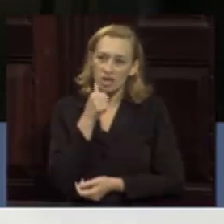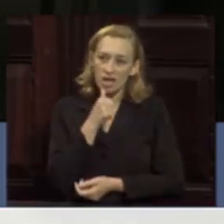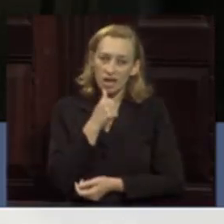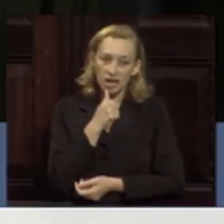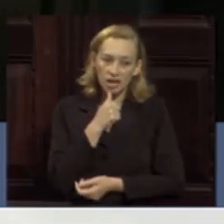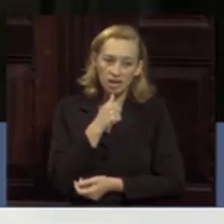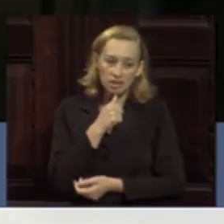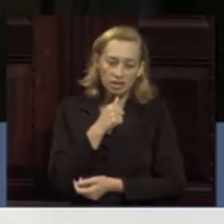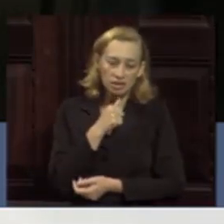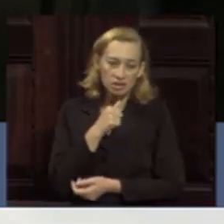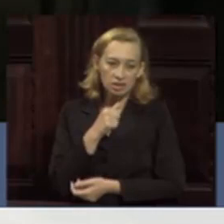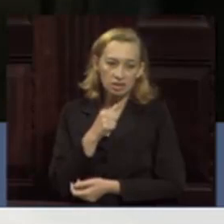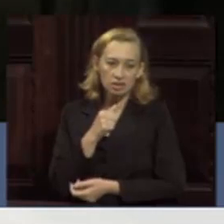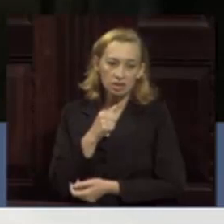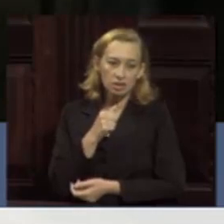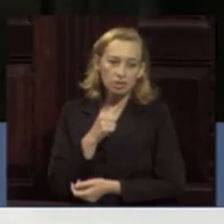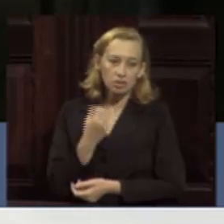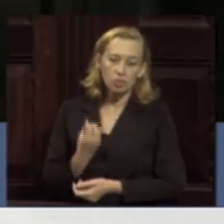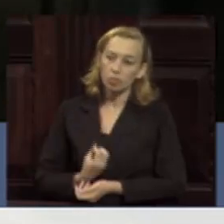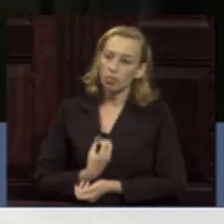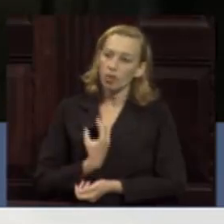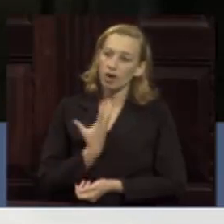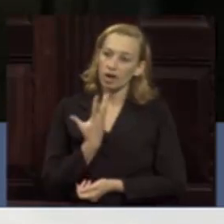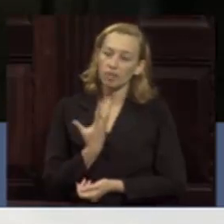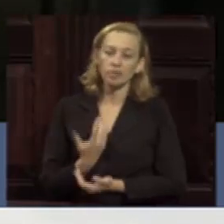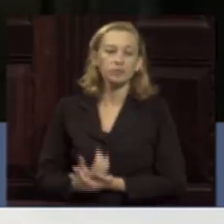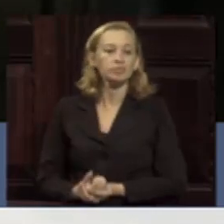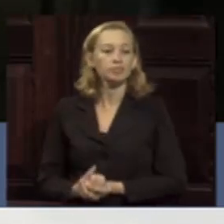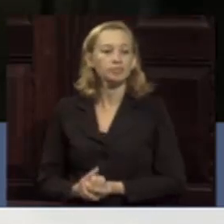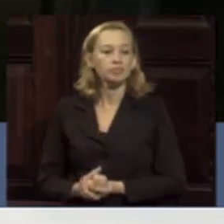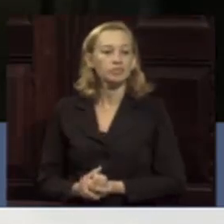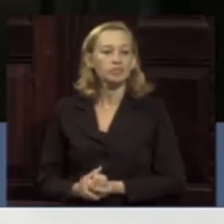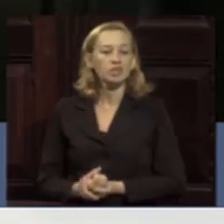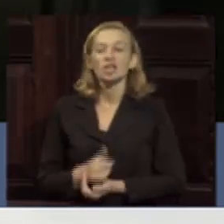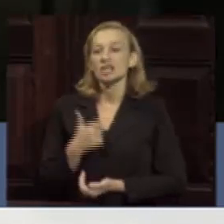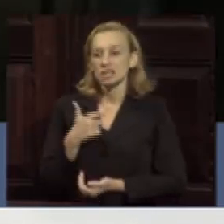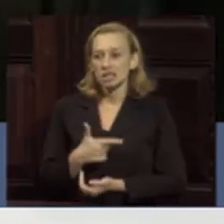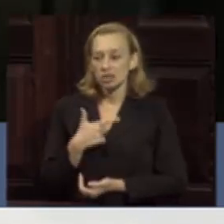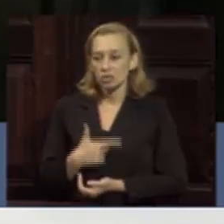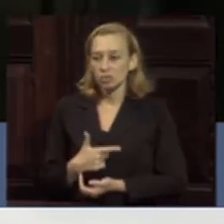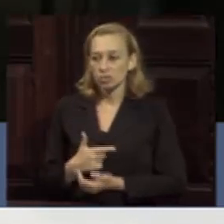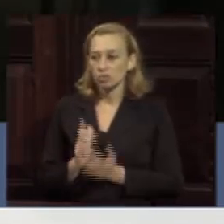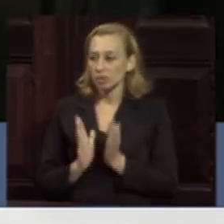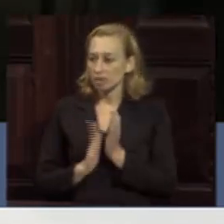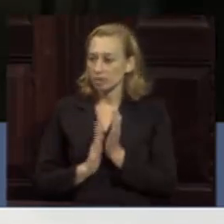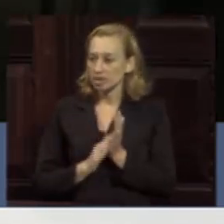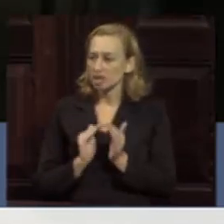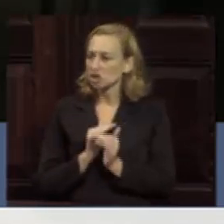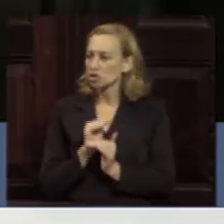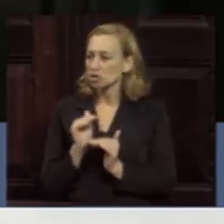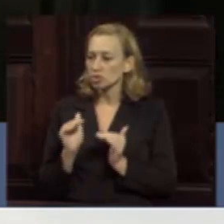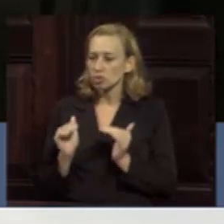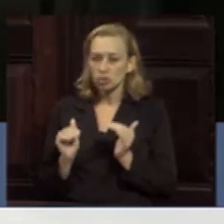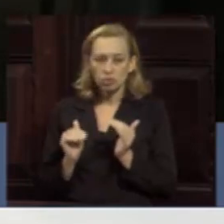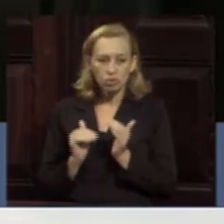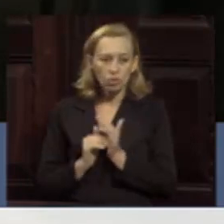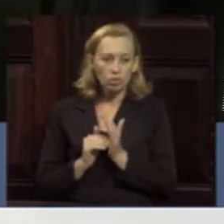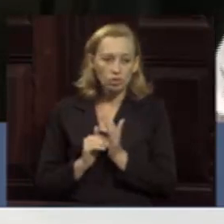agraciadas com o prêmio Deolinda Daltro da Casa. Segundo, parabenizar todas as